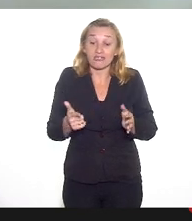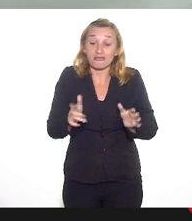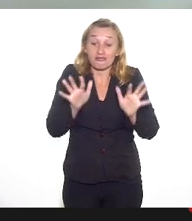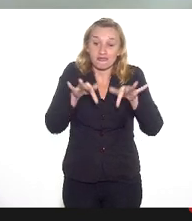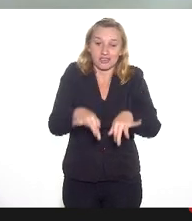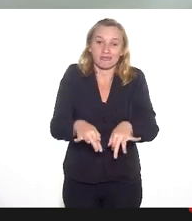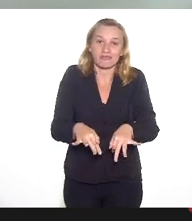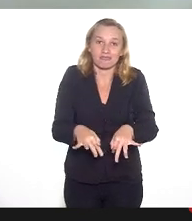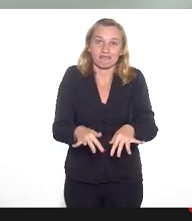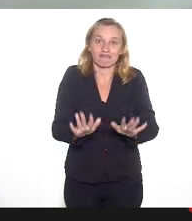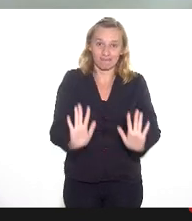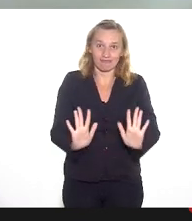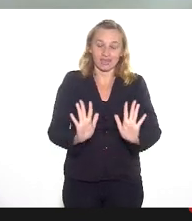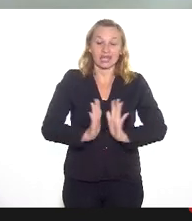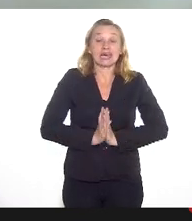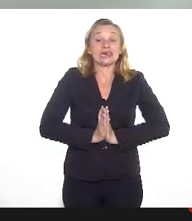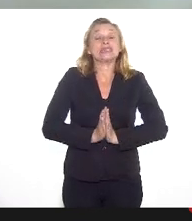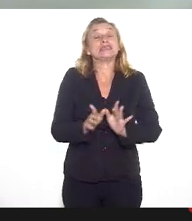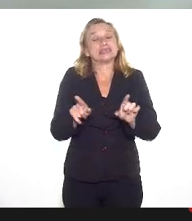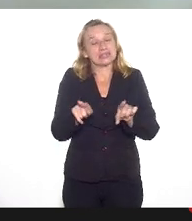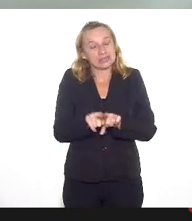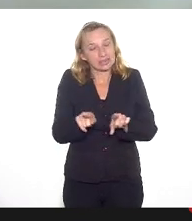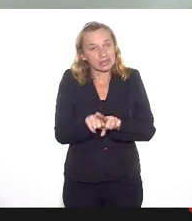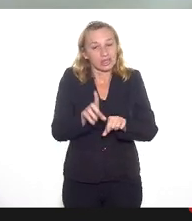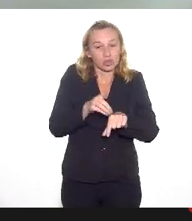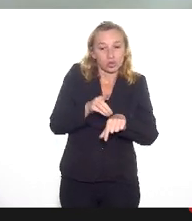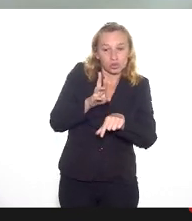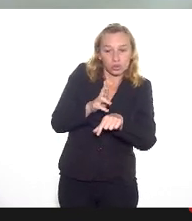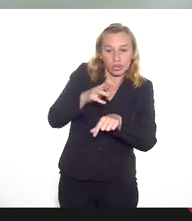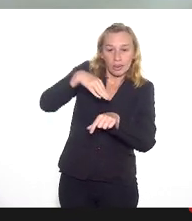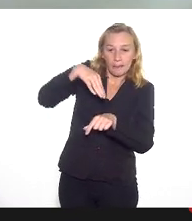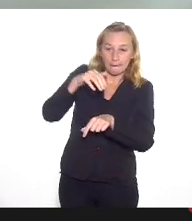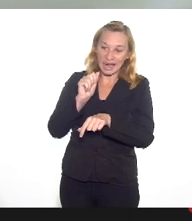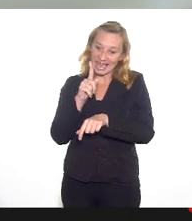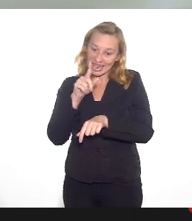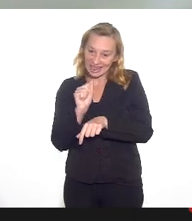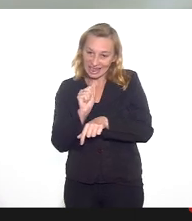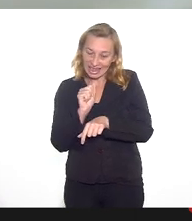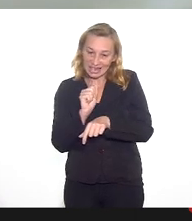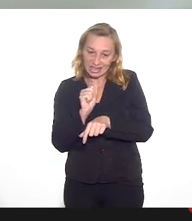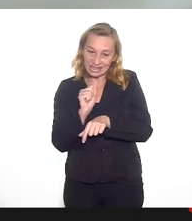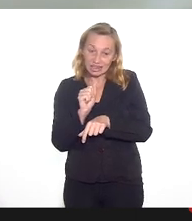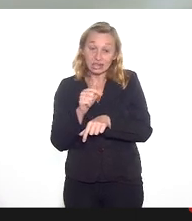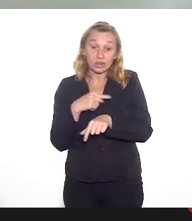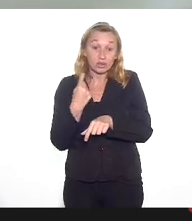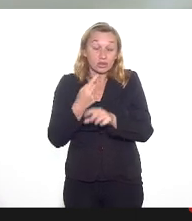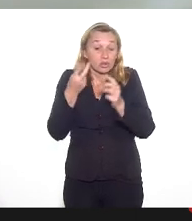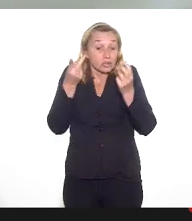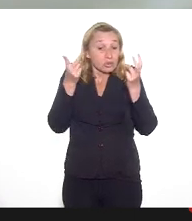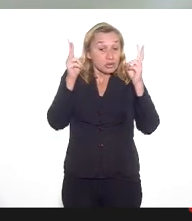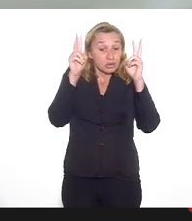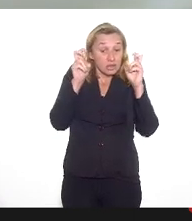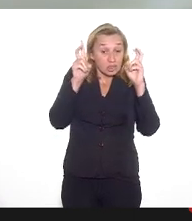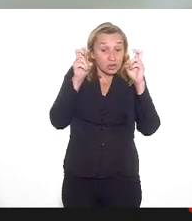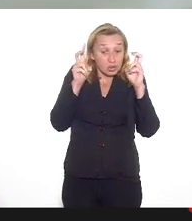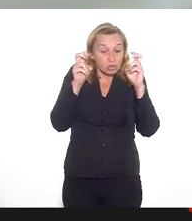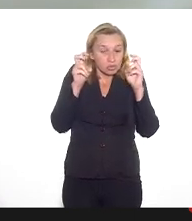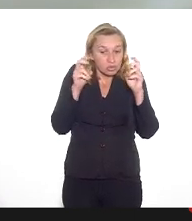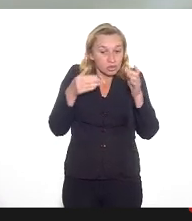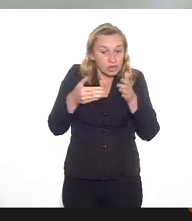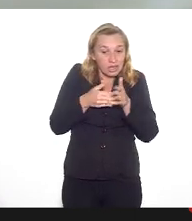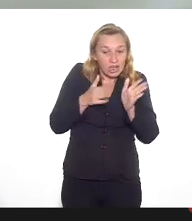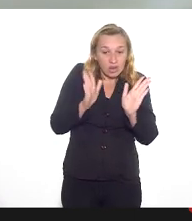E também porque, como disse muito bem a doutora Magda Chambriá, a gente está abordando questões até agora que